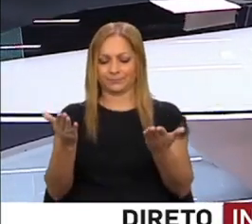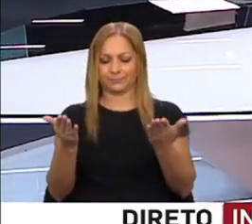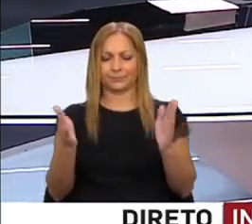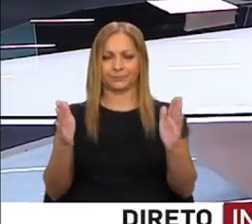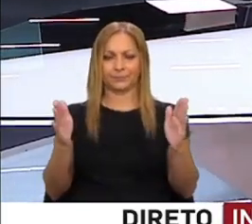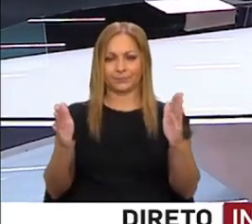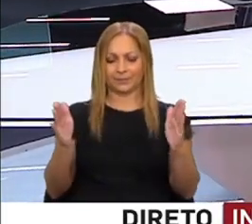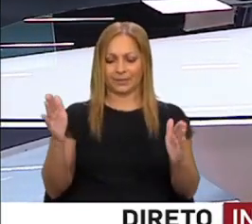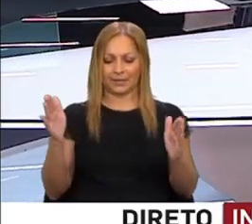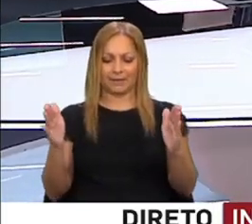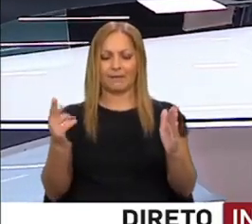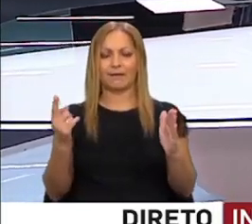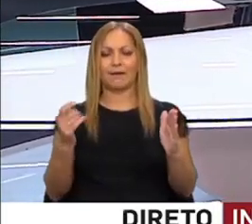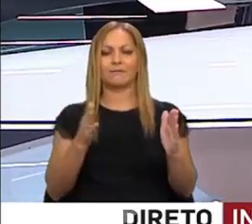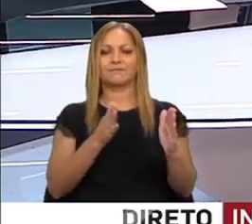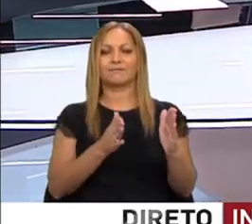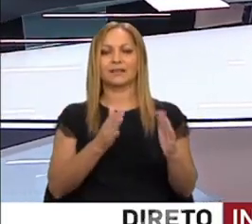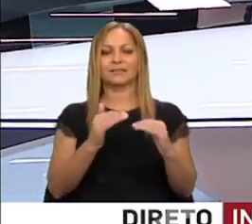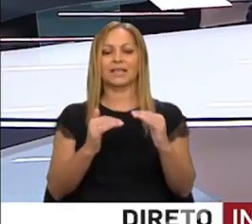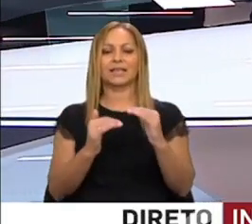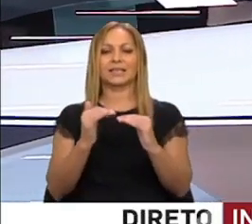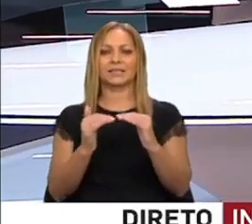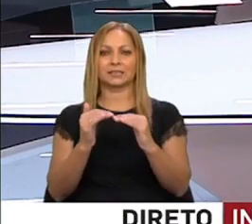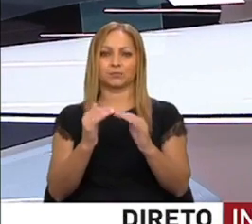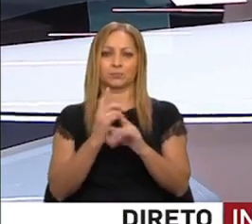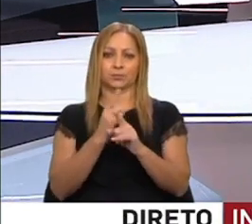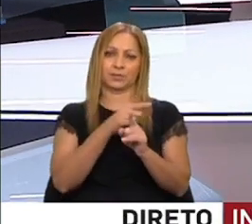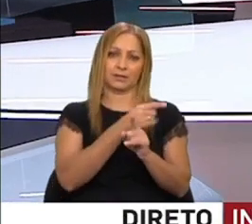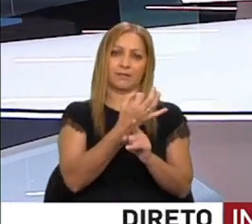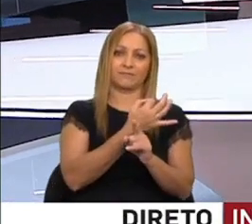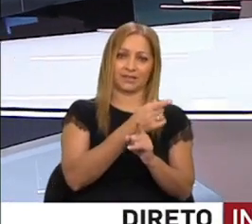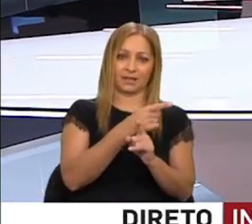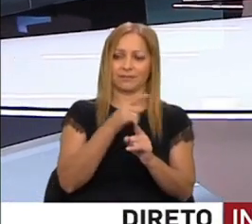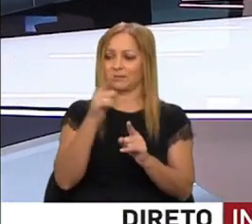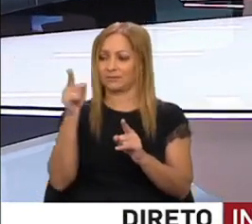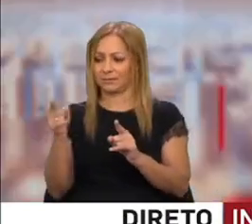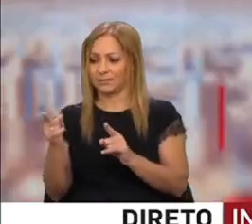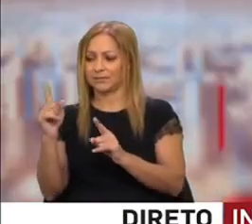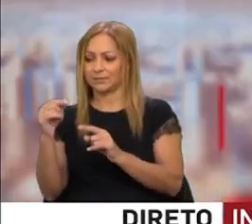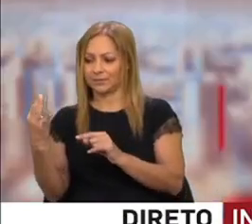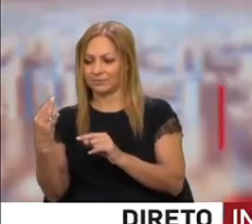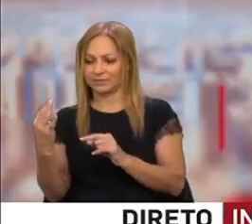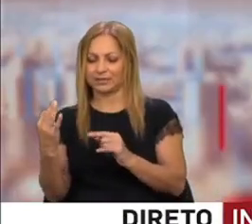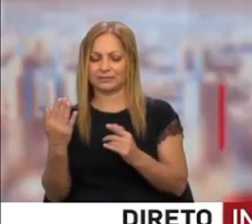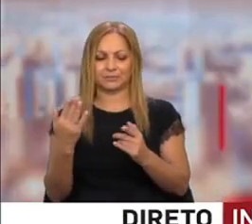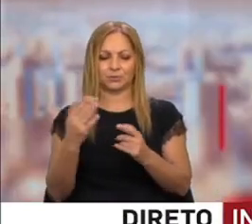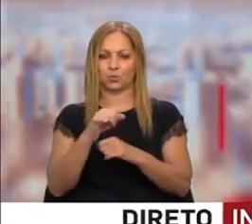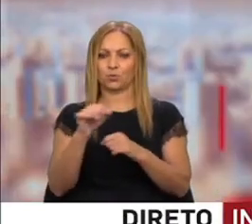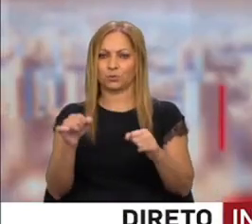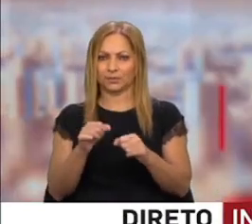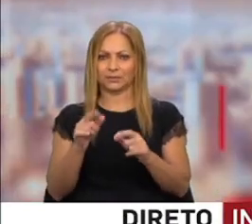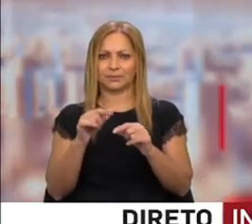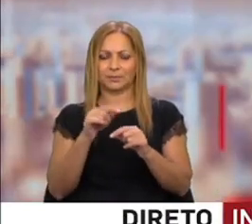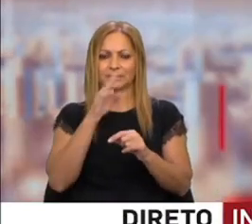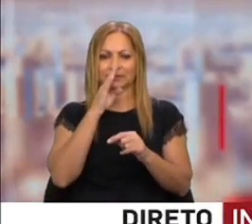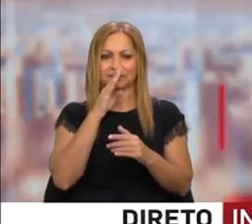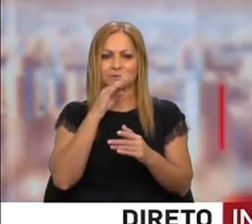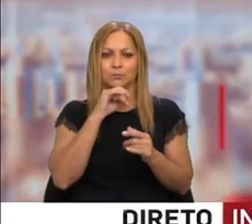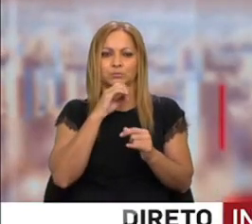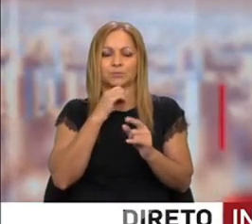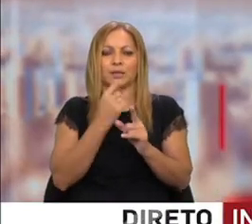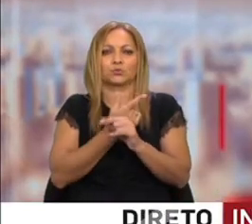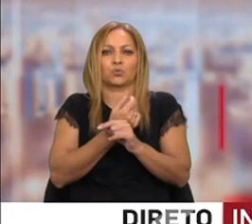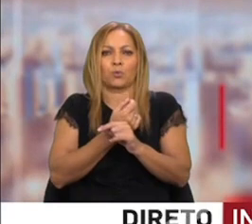o ponto de equilíbrio porque é verdade uma coisa mas também é verdade o contrário porque se não houver perda de poder compra